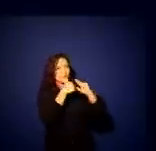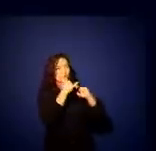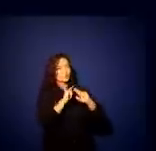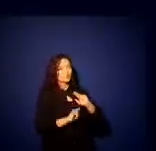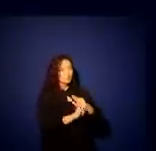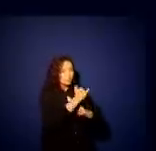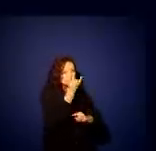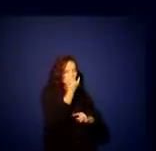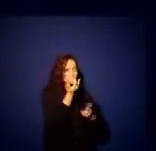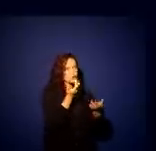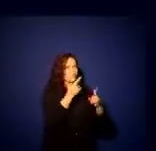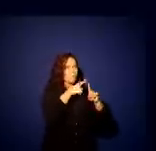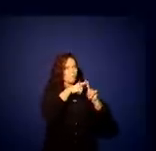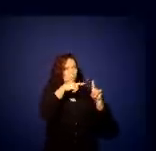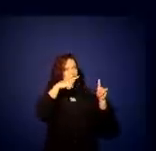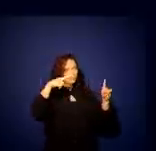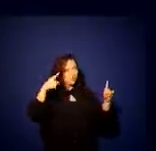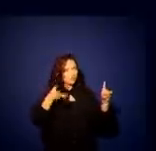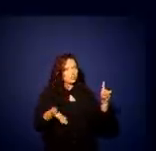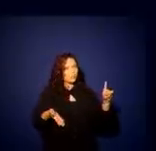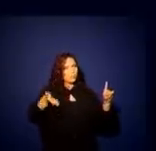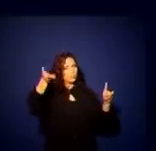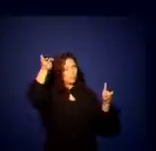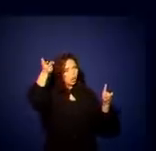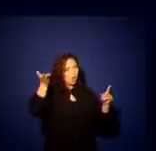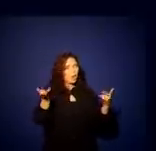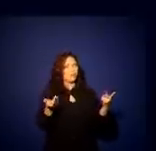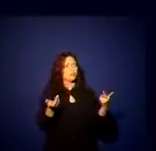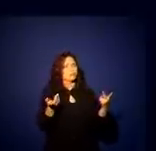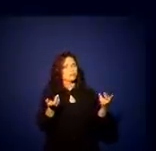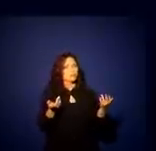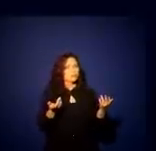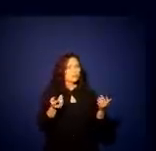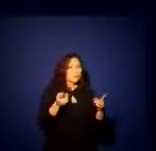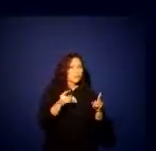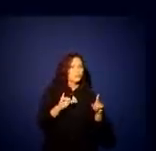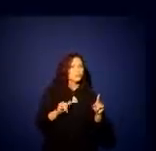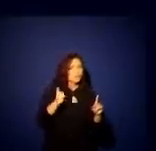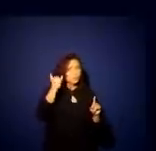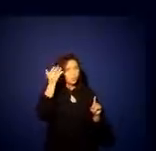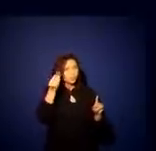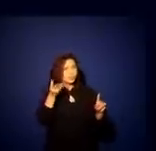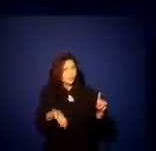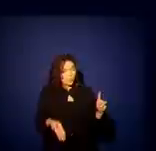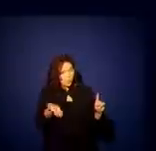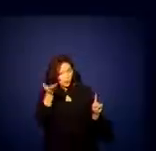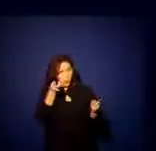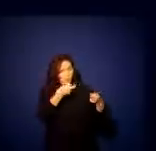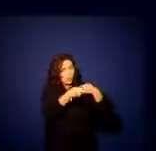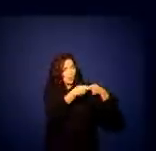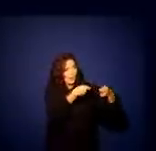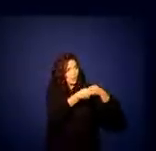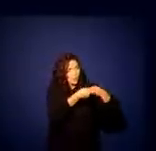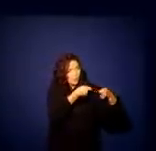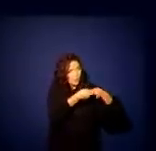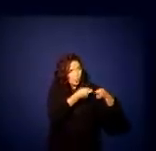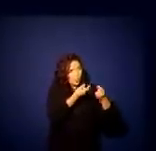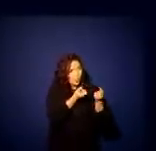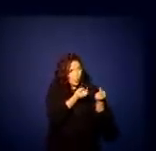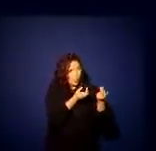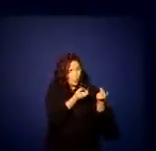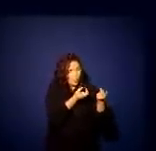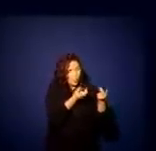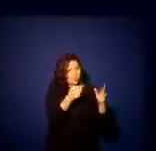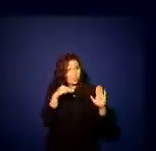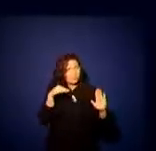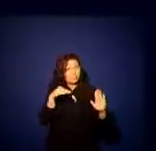e a inflação altas de juros muito altos e atividade econômica em desaceleração ou a gente vê